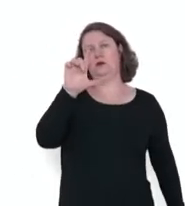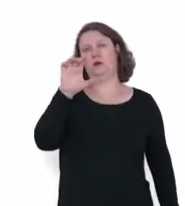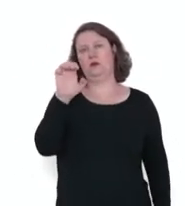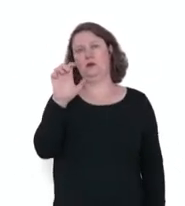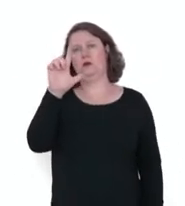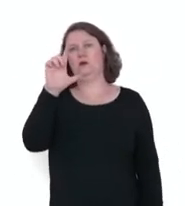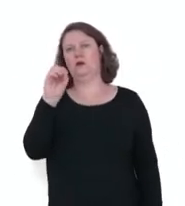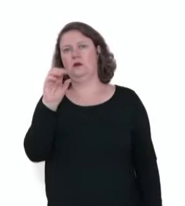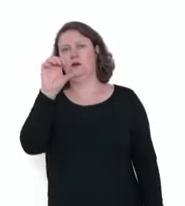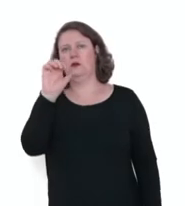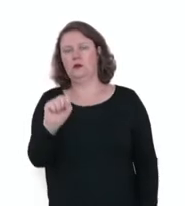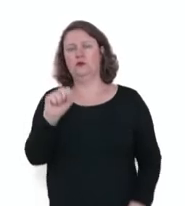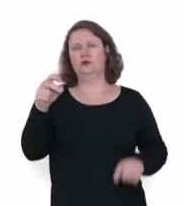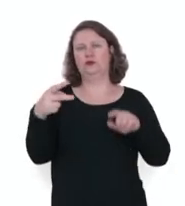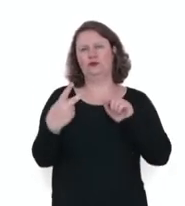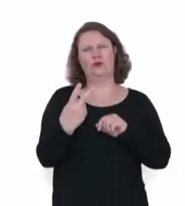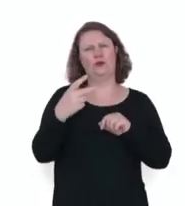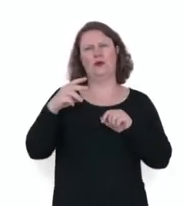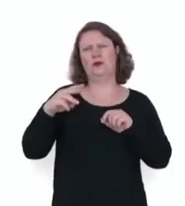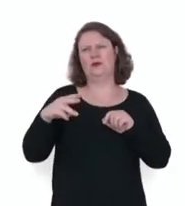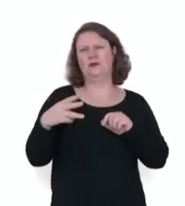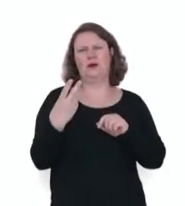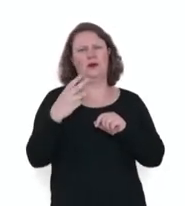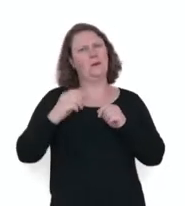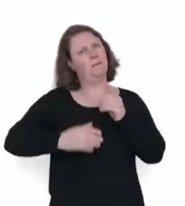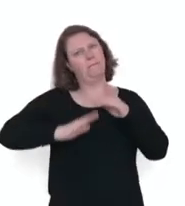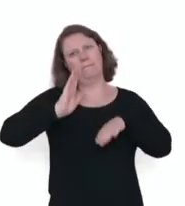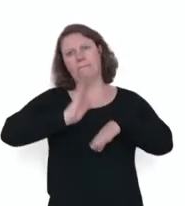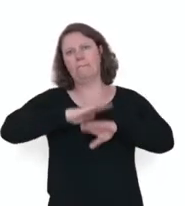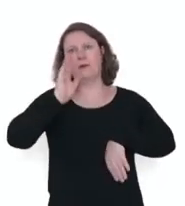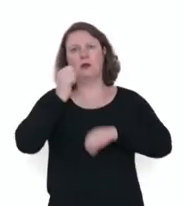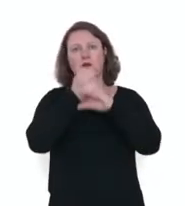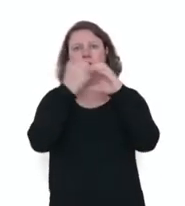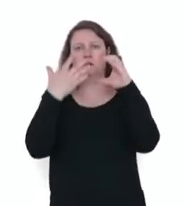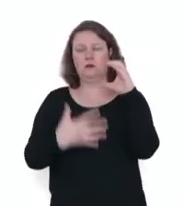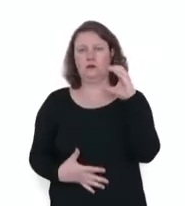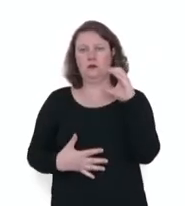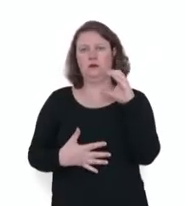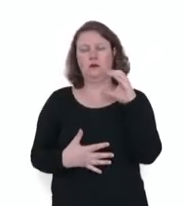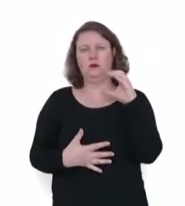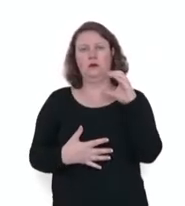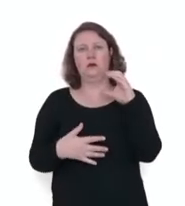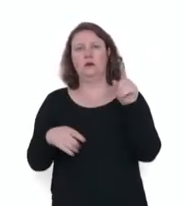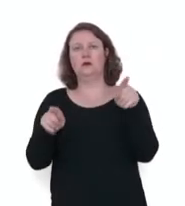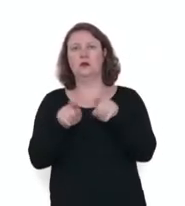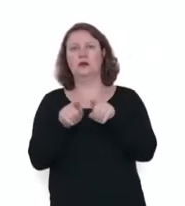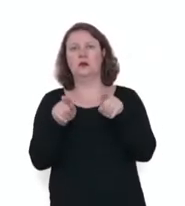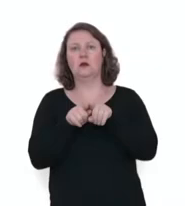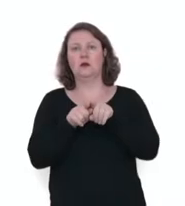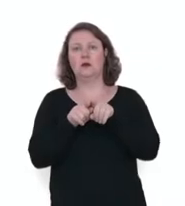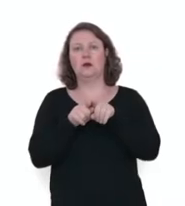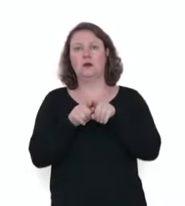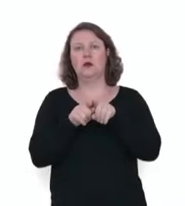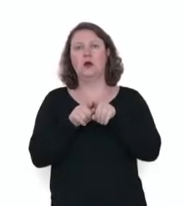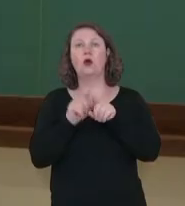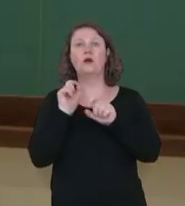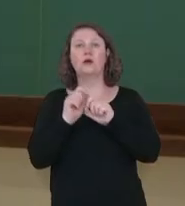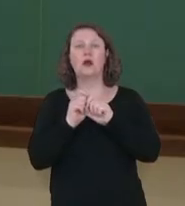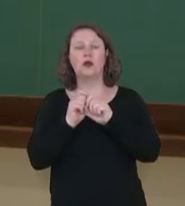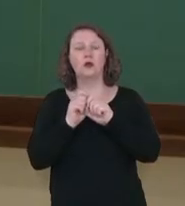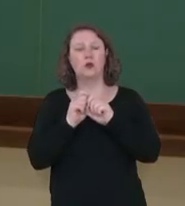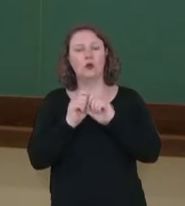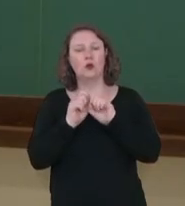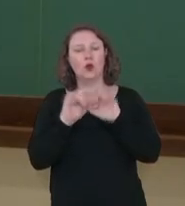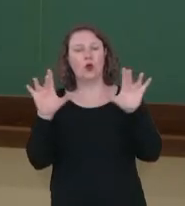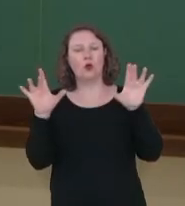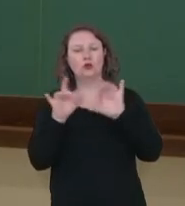duas ou mais características, se distribuem independentemente durante a formação dos gametas e vão